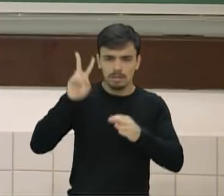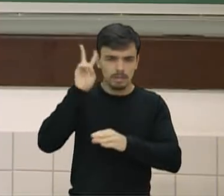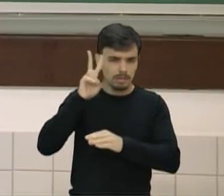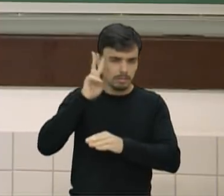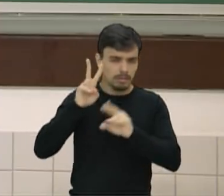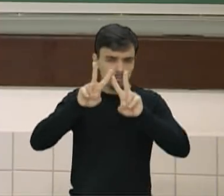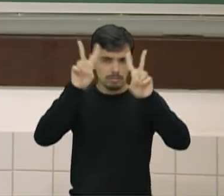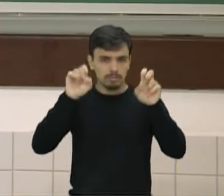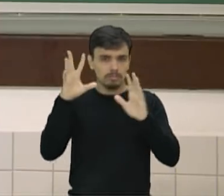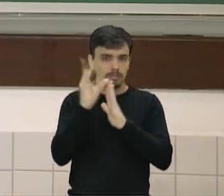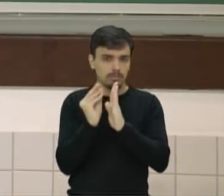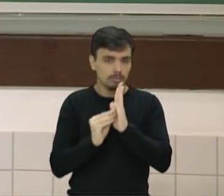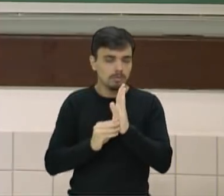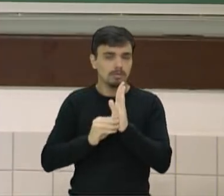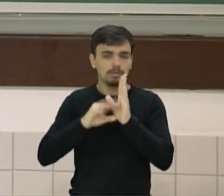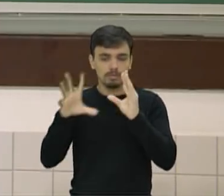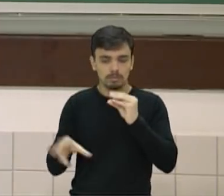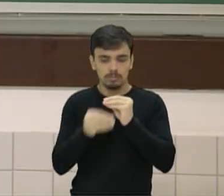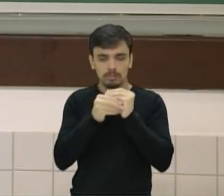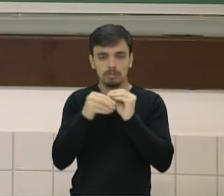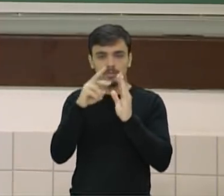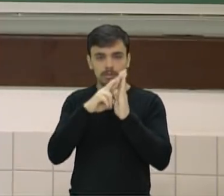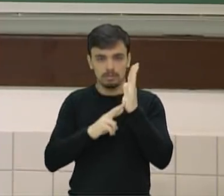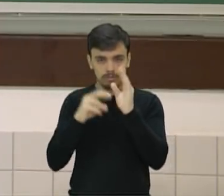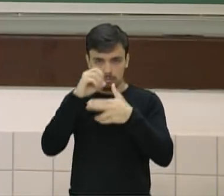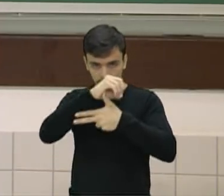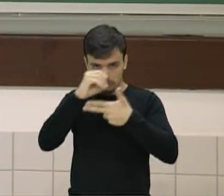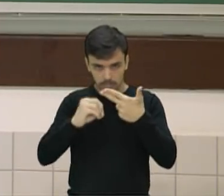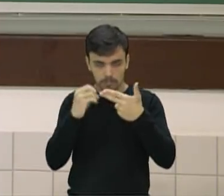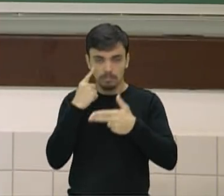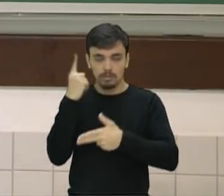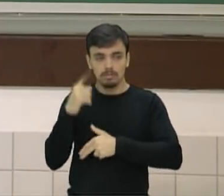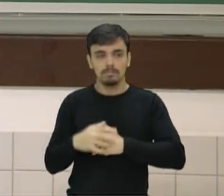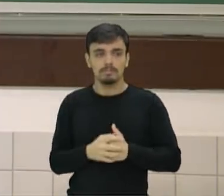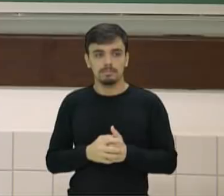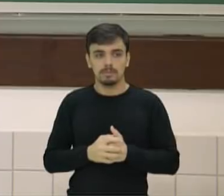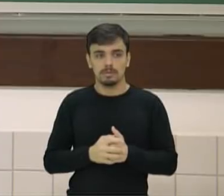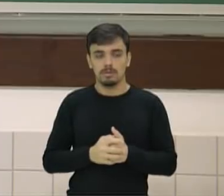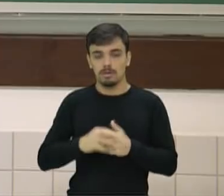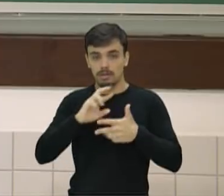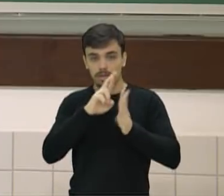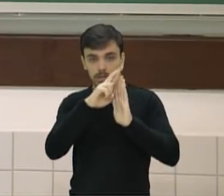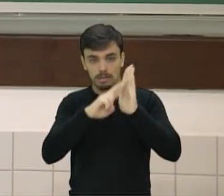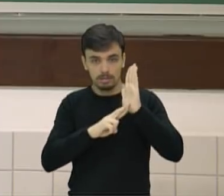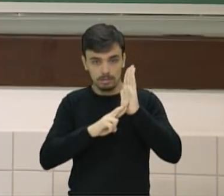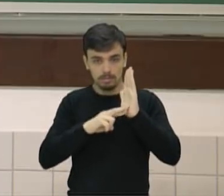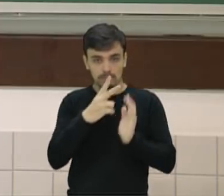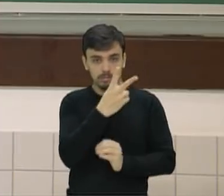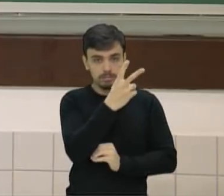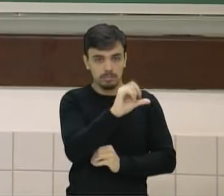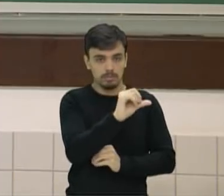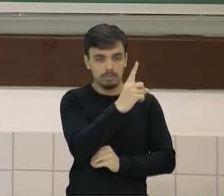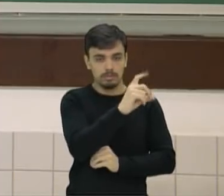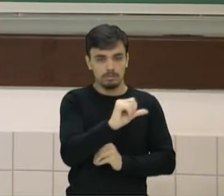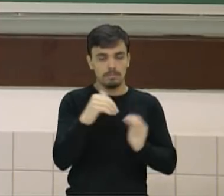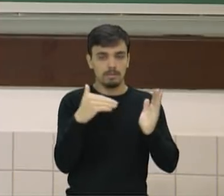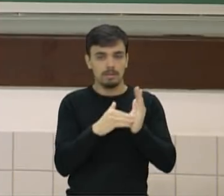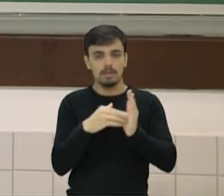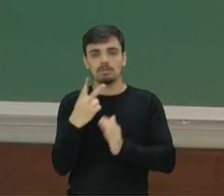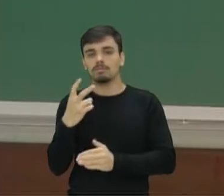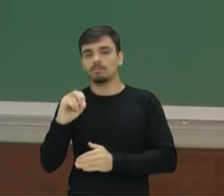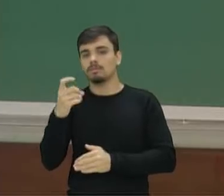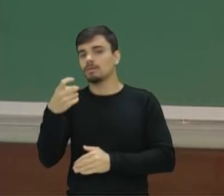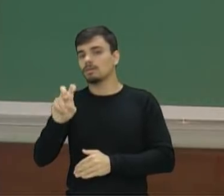da sociologia, juntando com a redação do Enem? Vamos ver os temas da redação de 2019 até 2015. Então, a gente fala